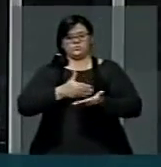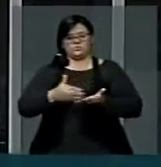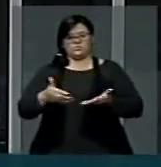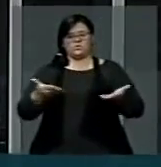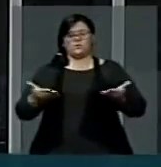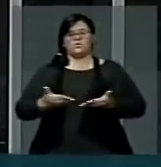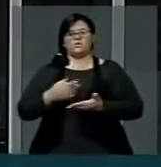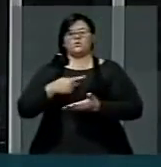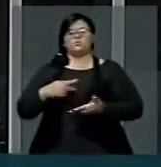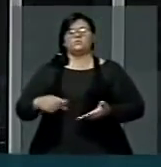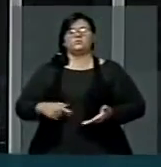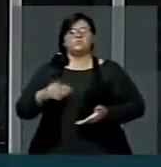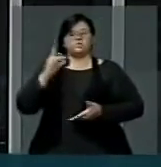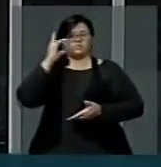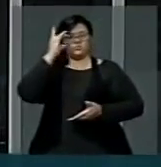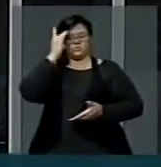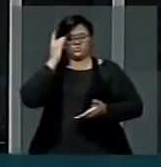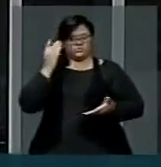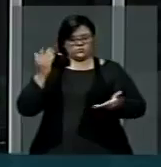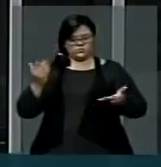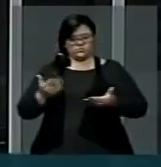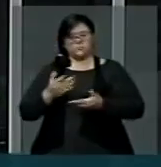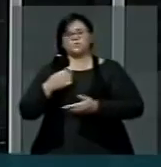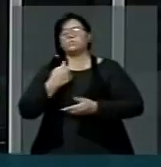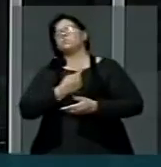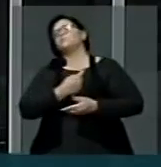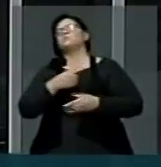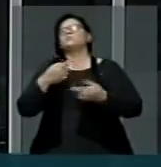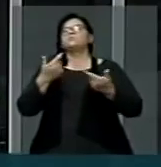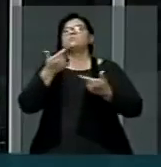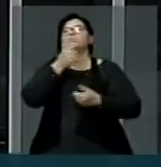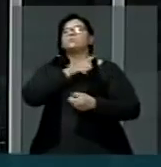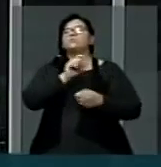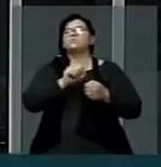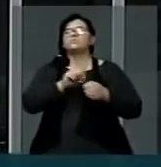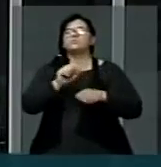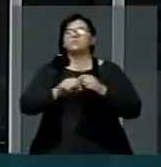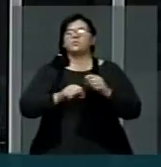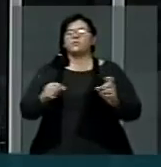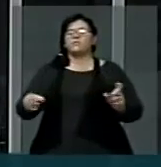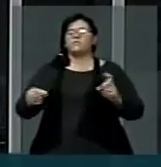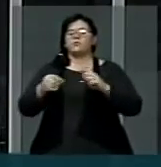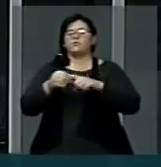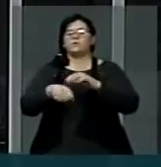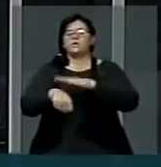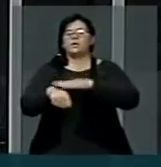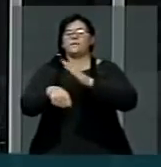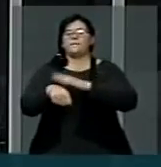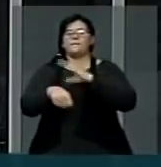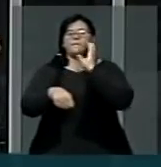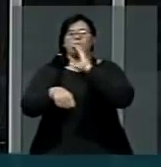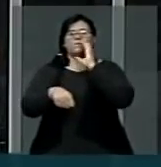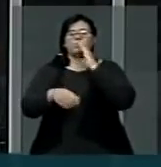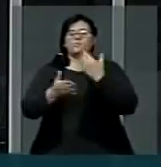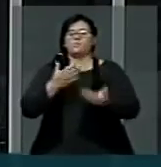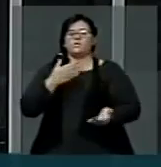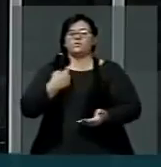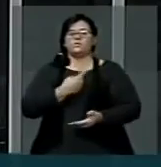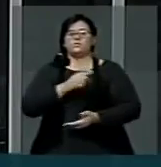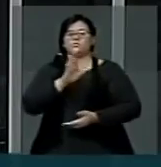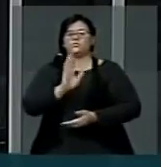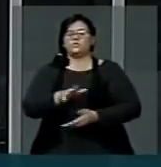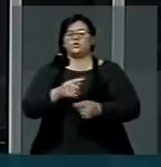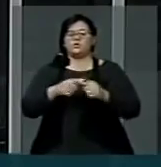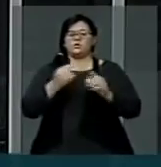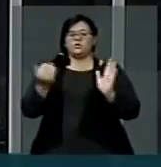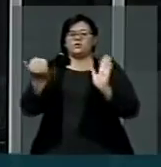governo da presidenta Dilma, para que nós possamos, então, recuperar o tempo perdido, avançarmos, até porque,